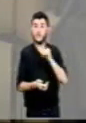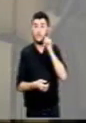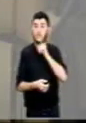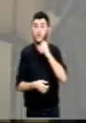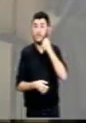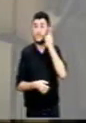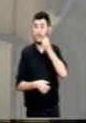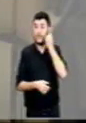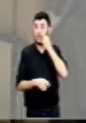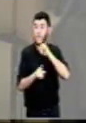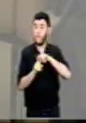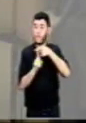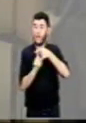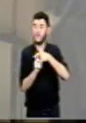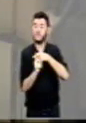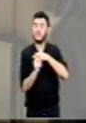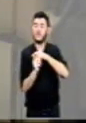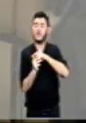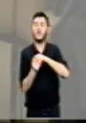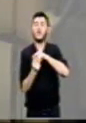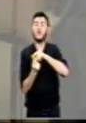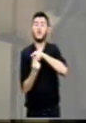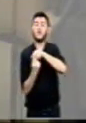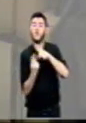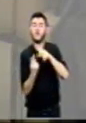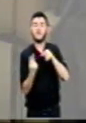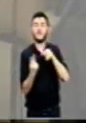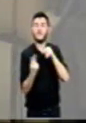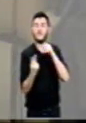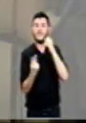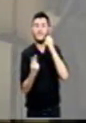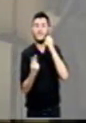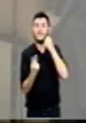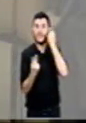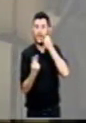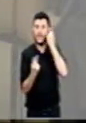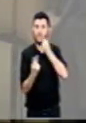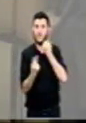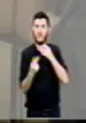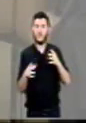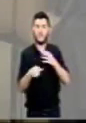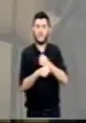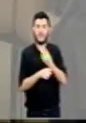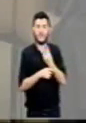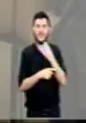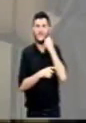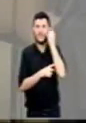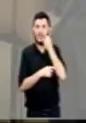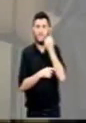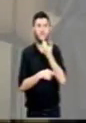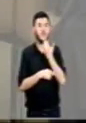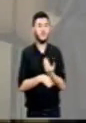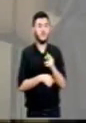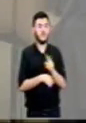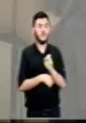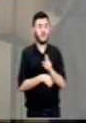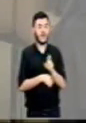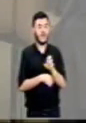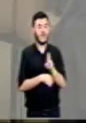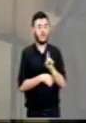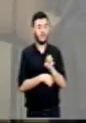dois senadores haviam pedido as varreduras dentro dos gabinetes e dentro de residências.